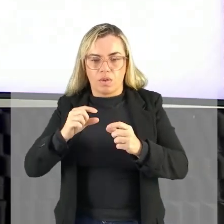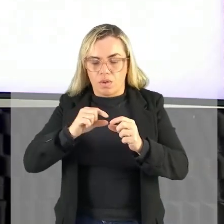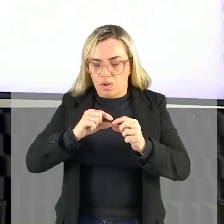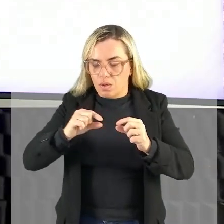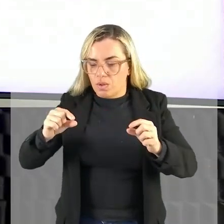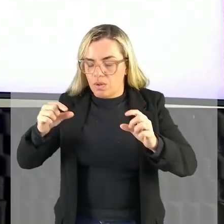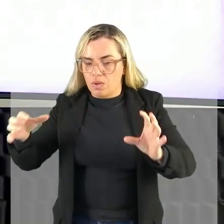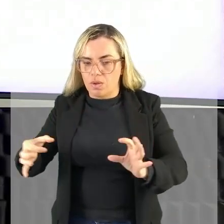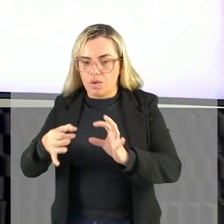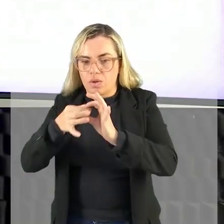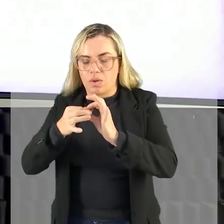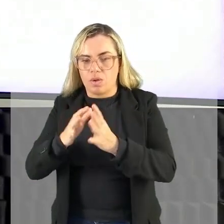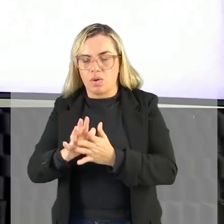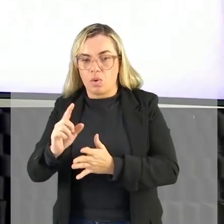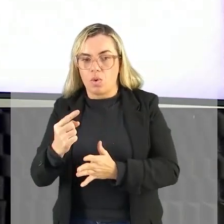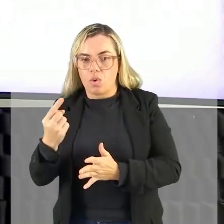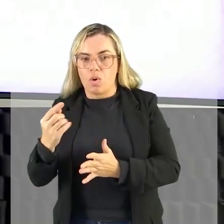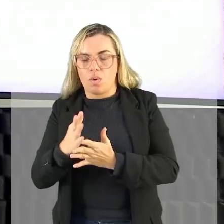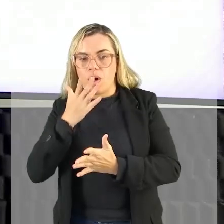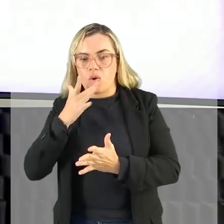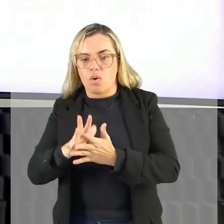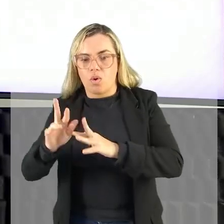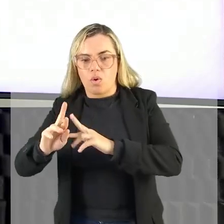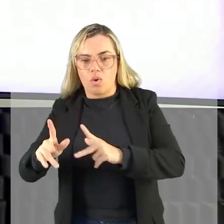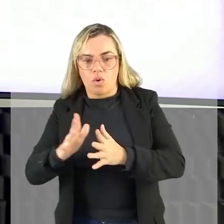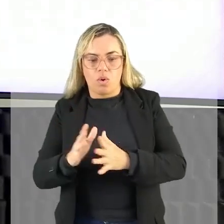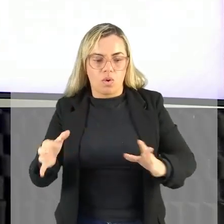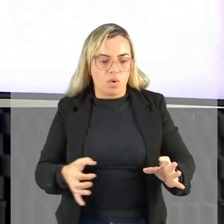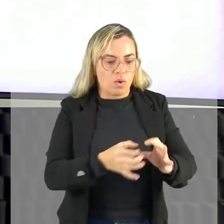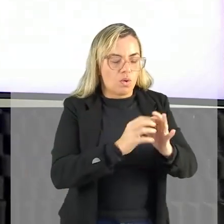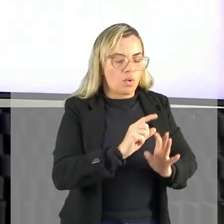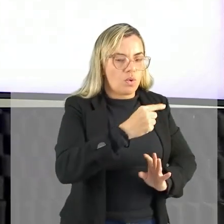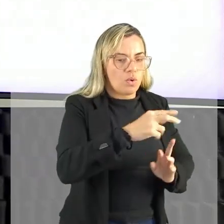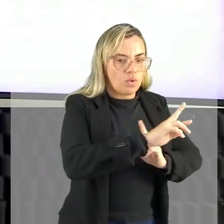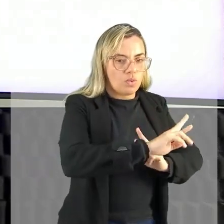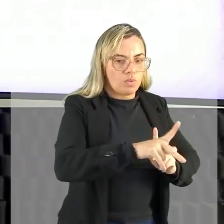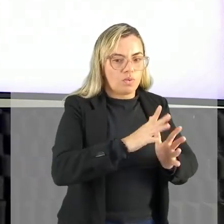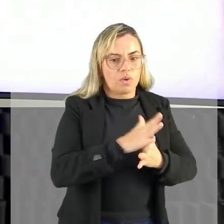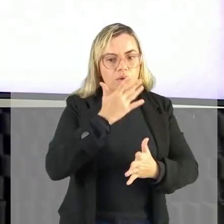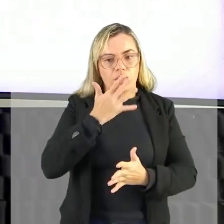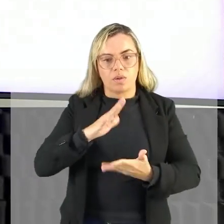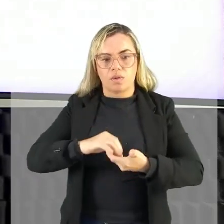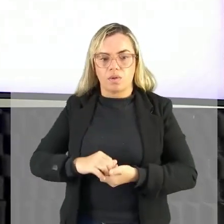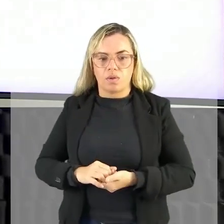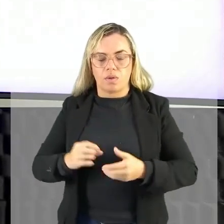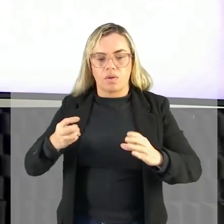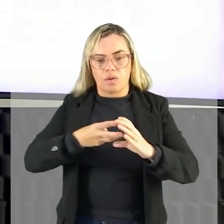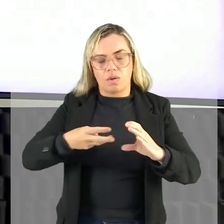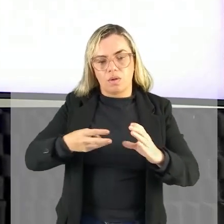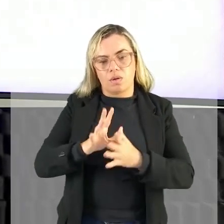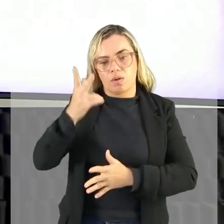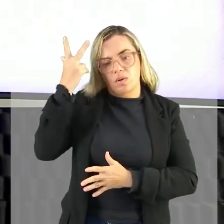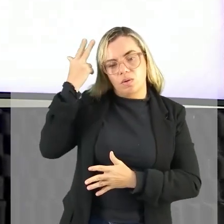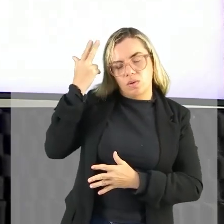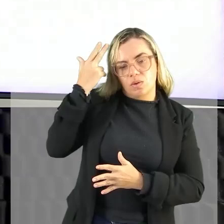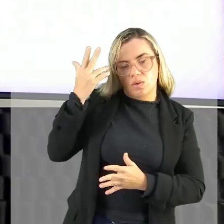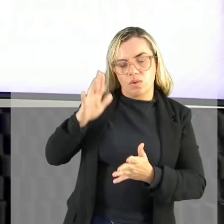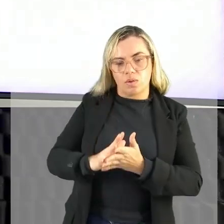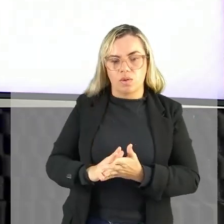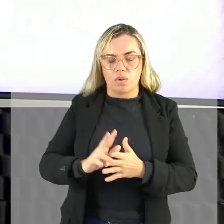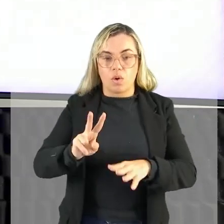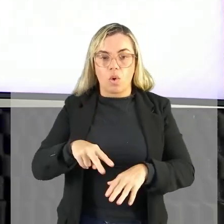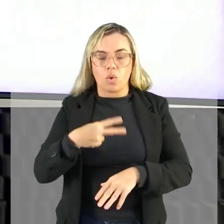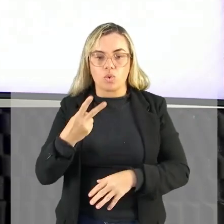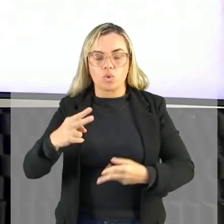um, emite uma cor. Quando se liga com o outro, emite outra cor. Em uma célula normal, como